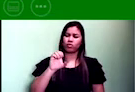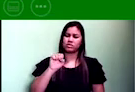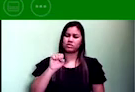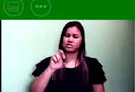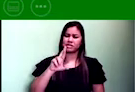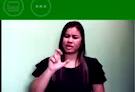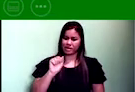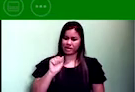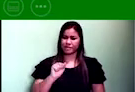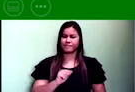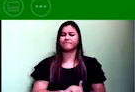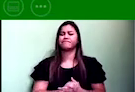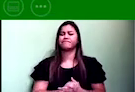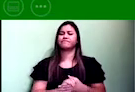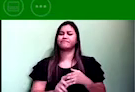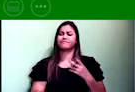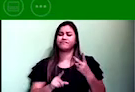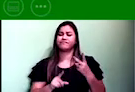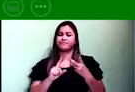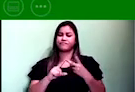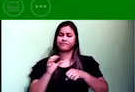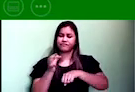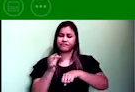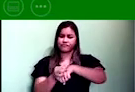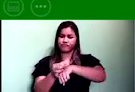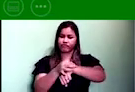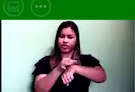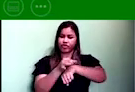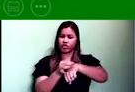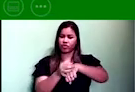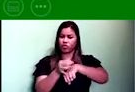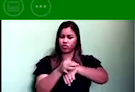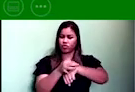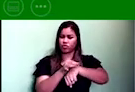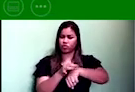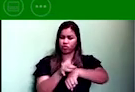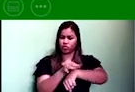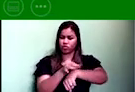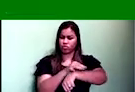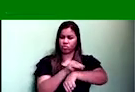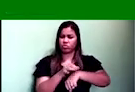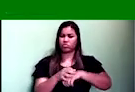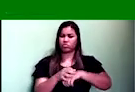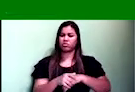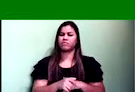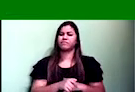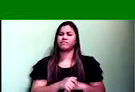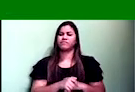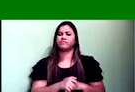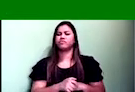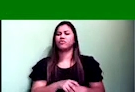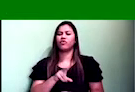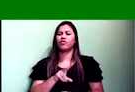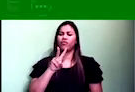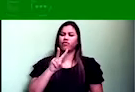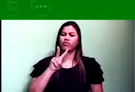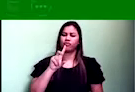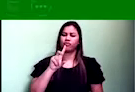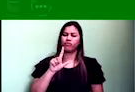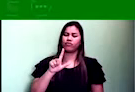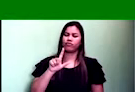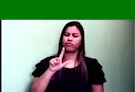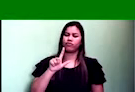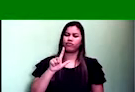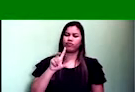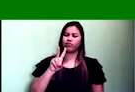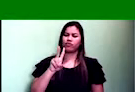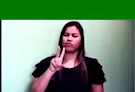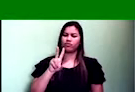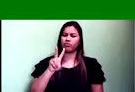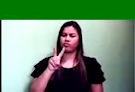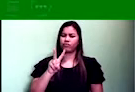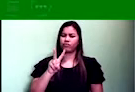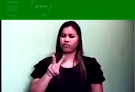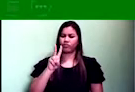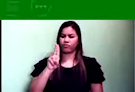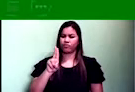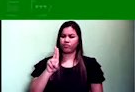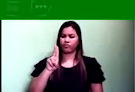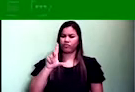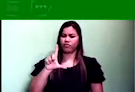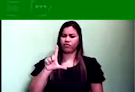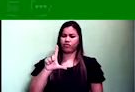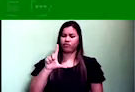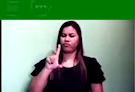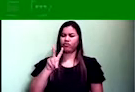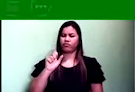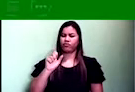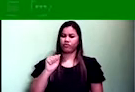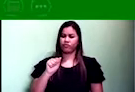sífilis. Verrugas, que começam, tá? Vulva e pênis. Desculpa.